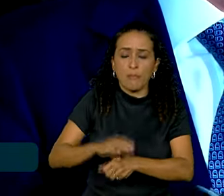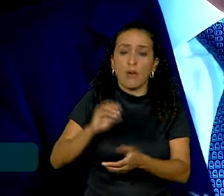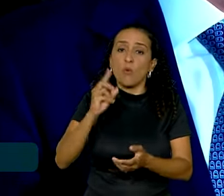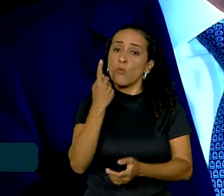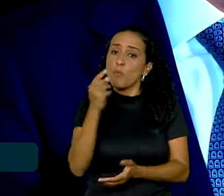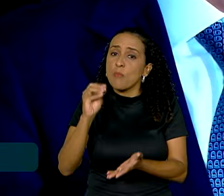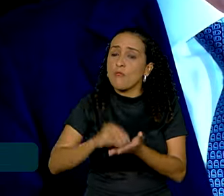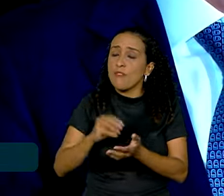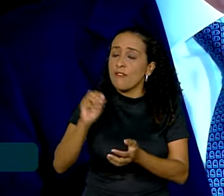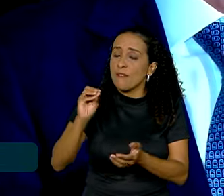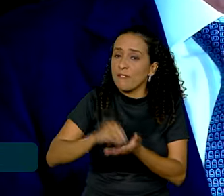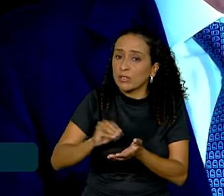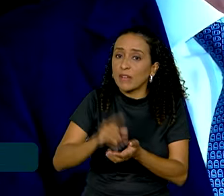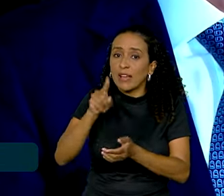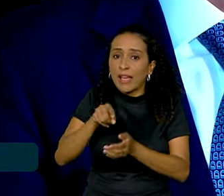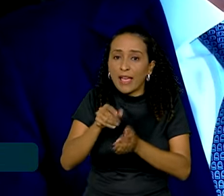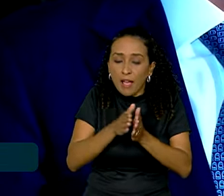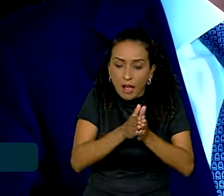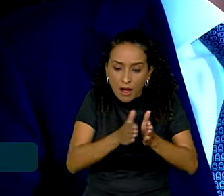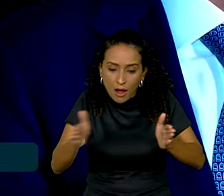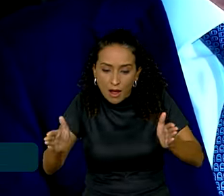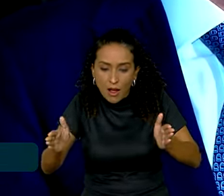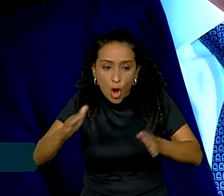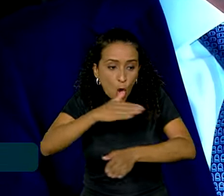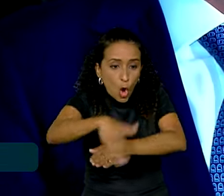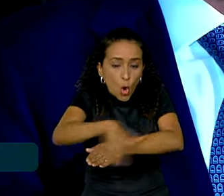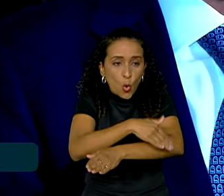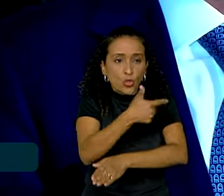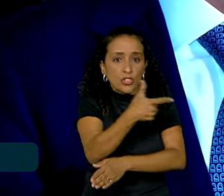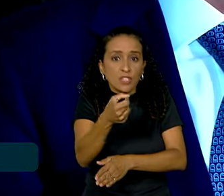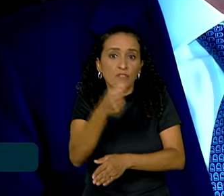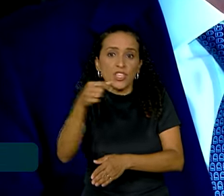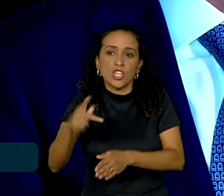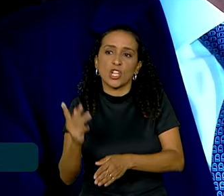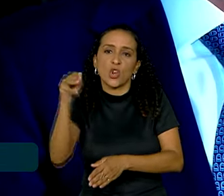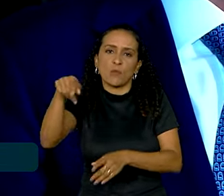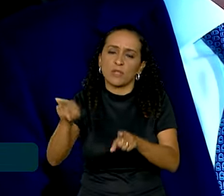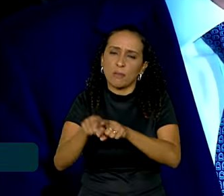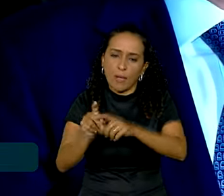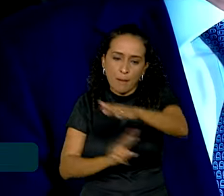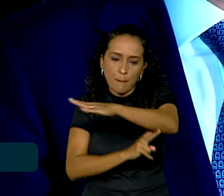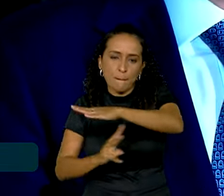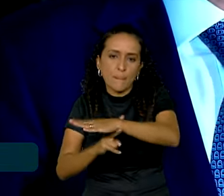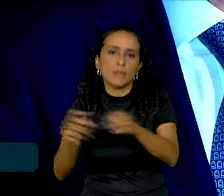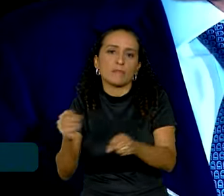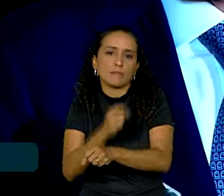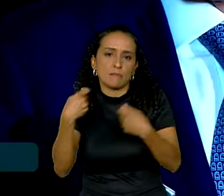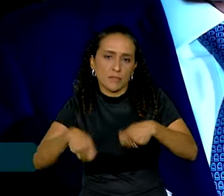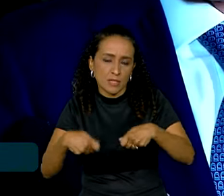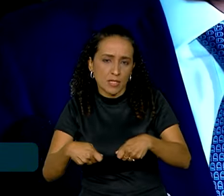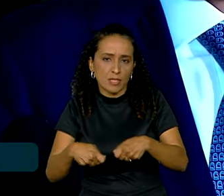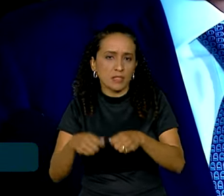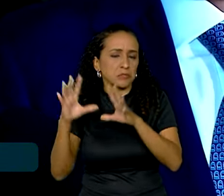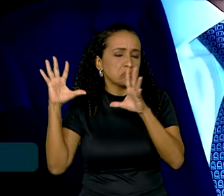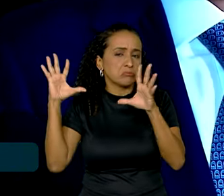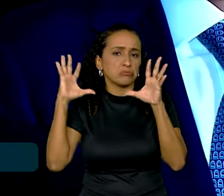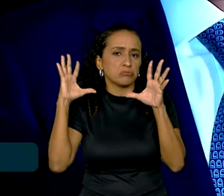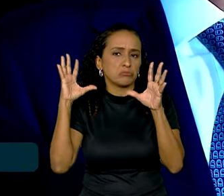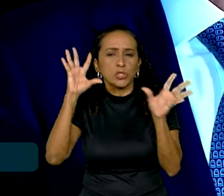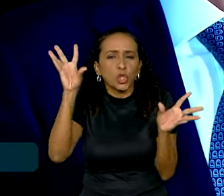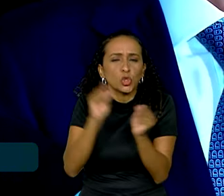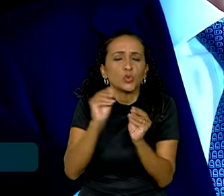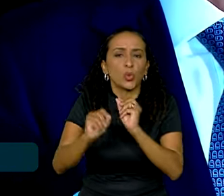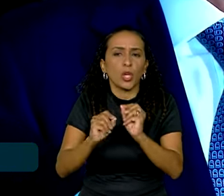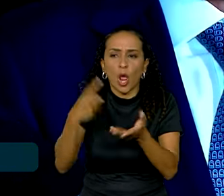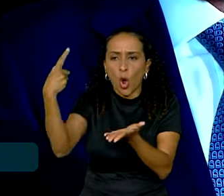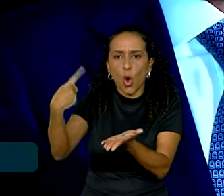que é um de uma rodovia de 220 km além de algumas Pontes que precisam ser executadas no resumo nós combinamos